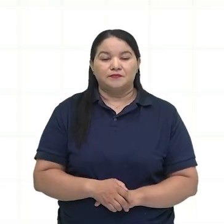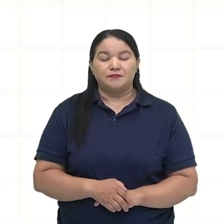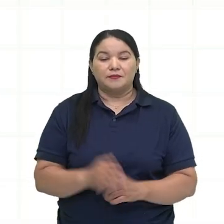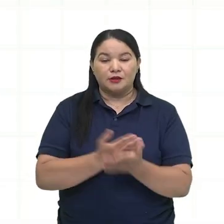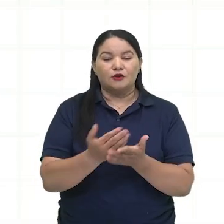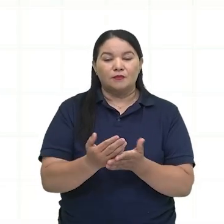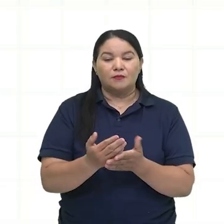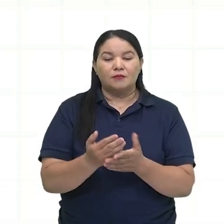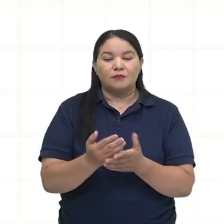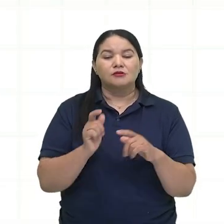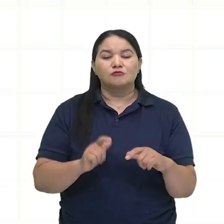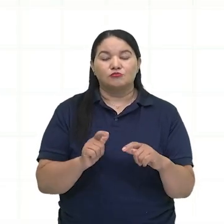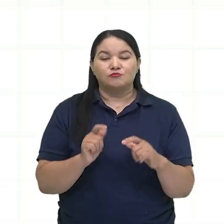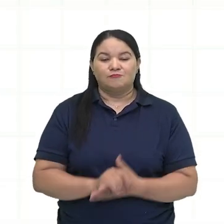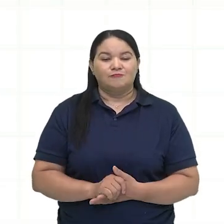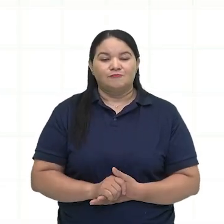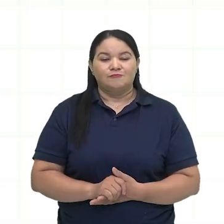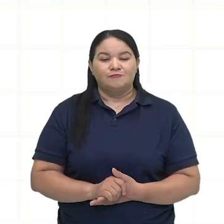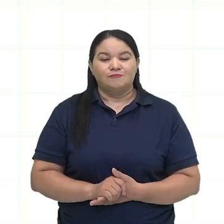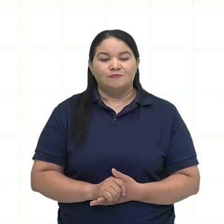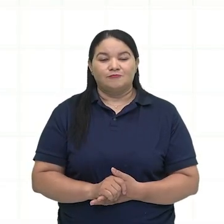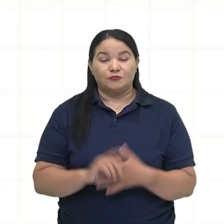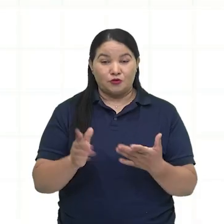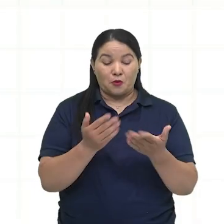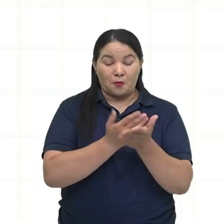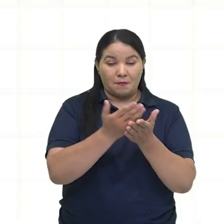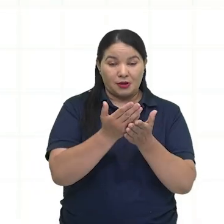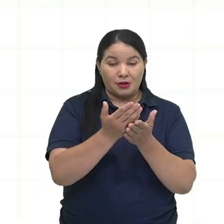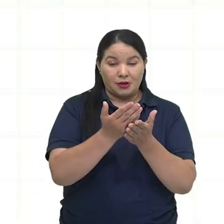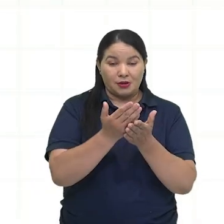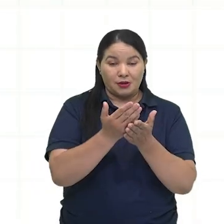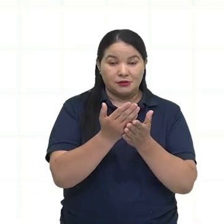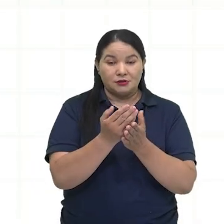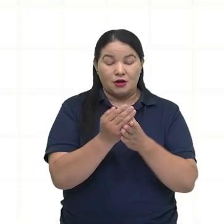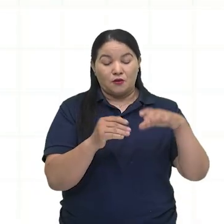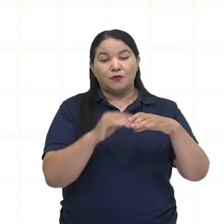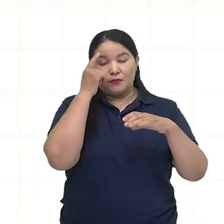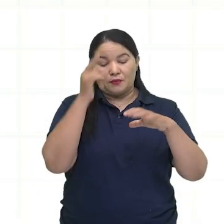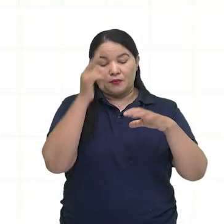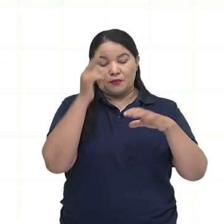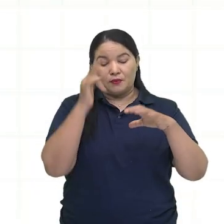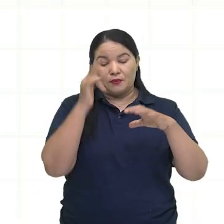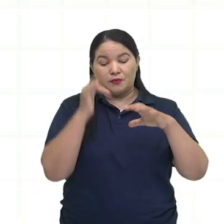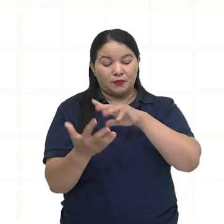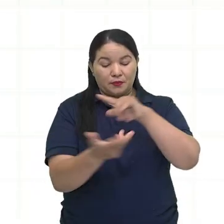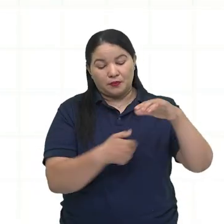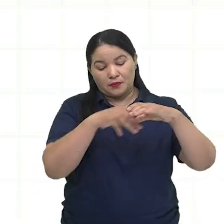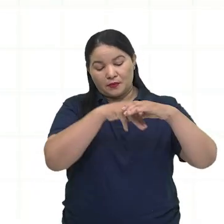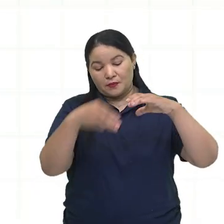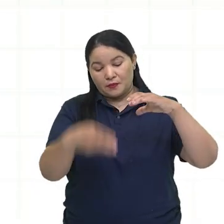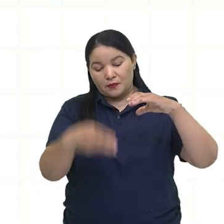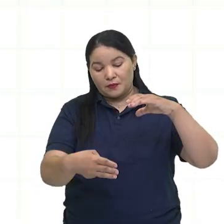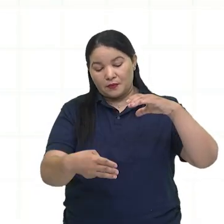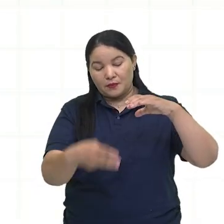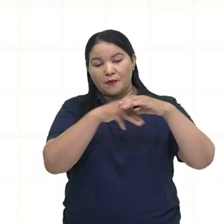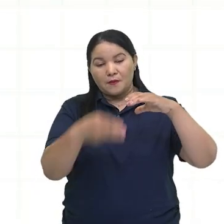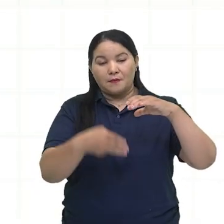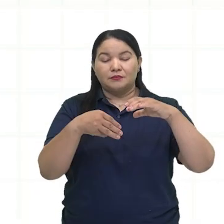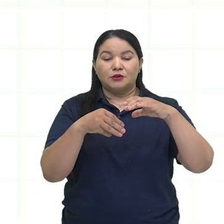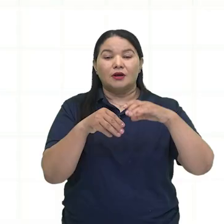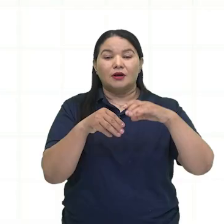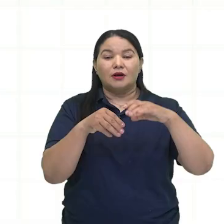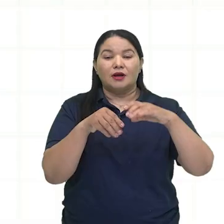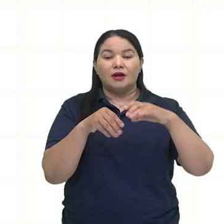onde? Nós partimos do magma, certo? Que ao se resfriar, ao